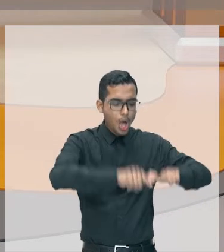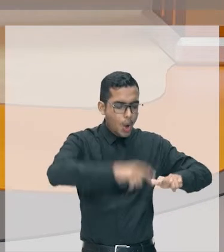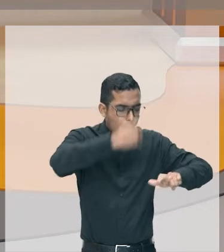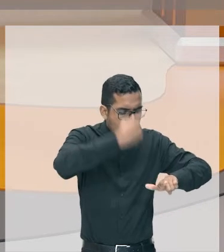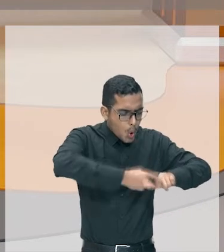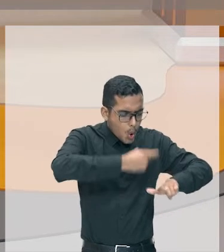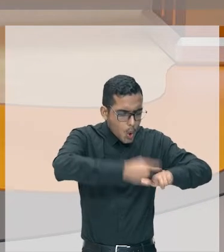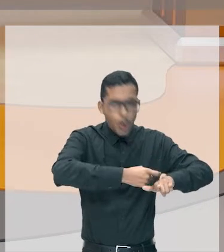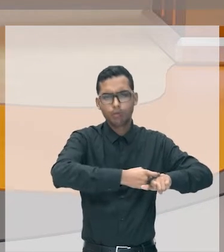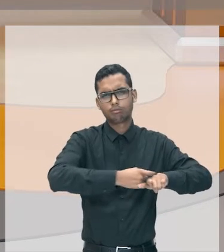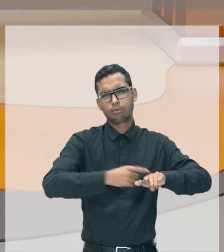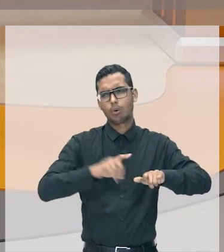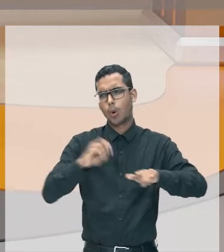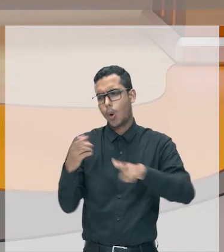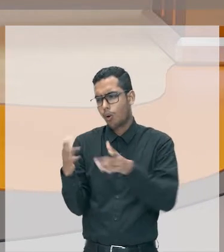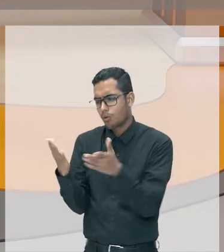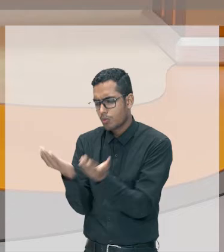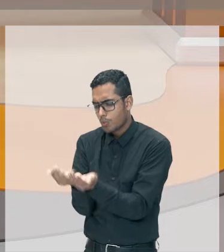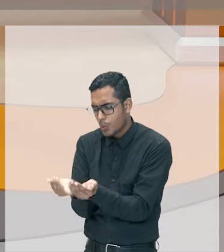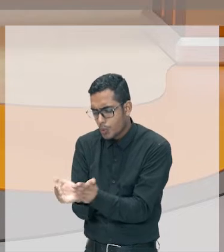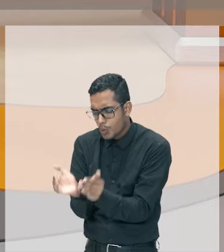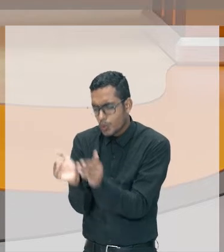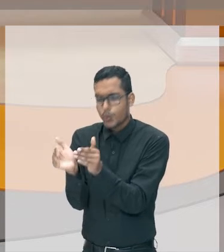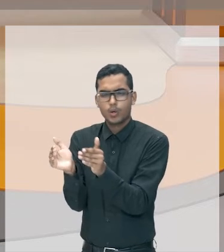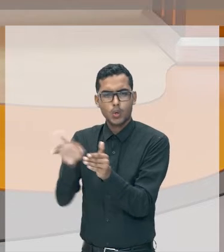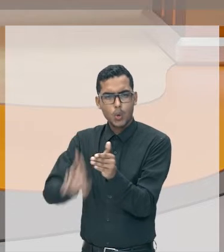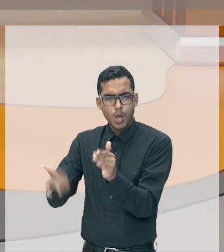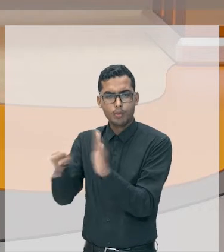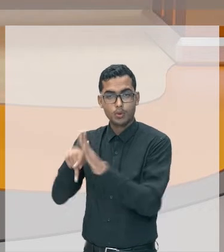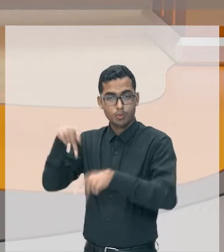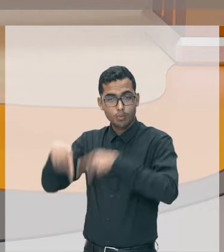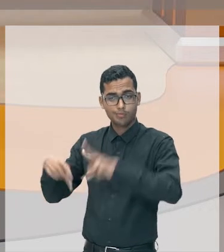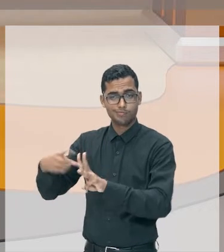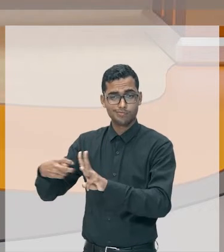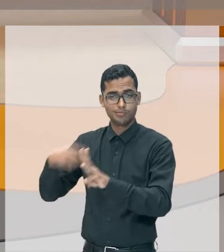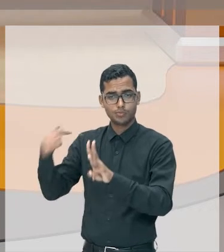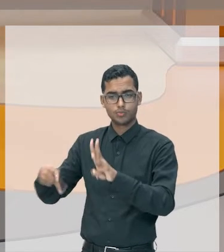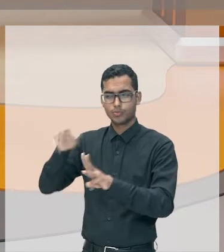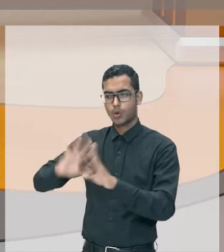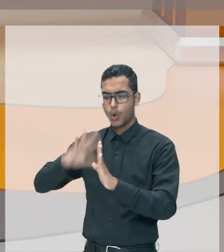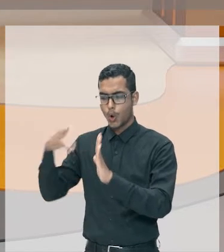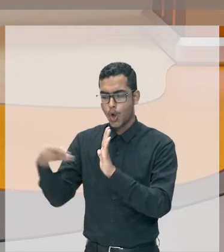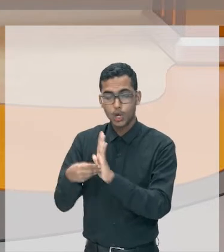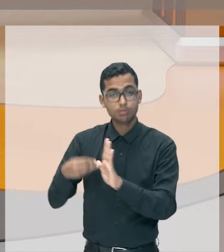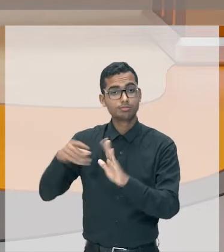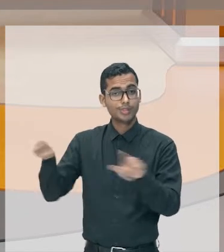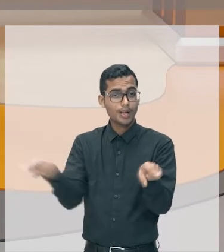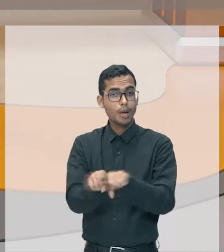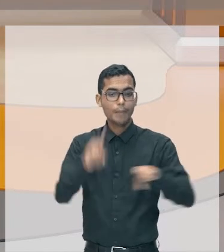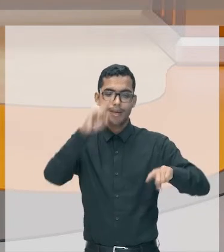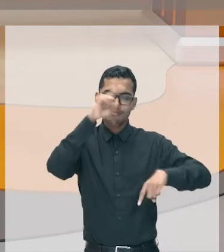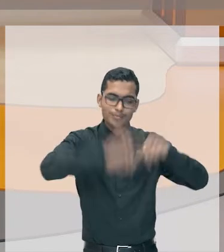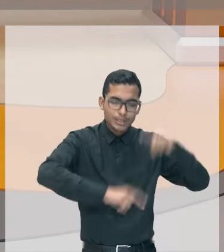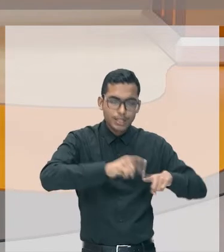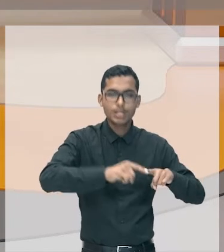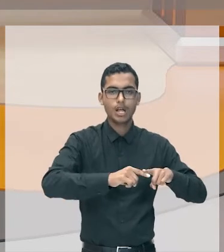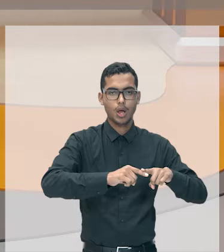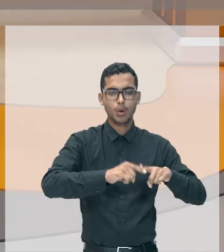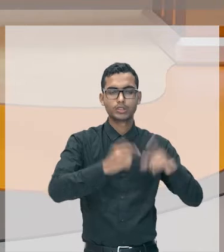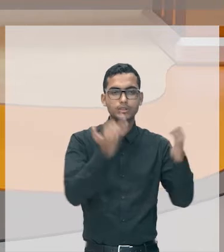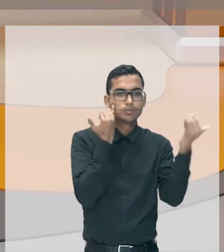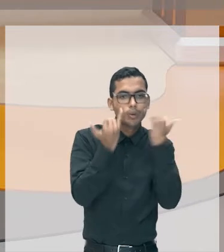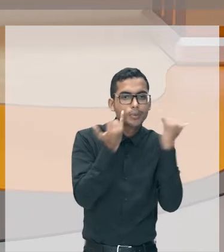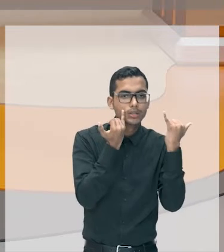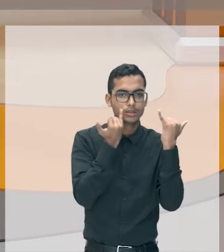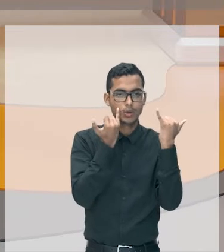vasilha utilizada por povos tradicionais na Amazônia serve como fontes materiais. Por quê, professor? Porque foram produzidas